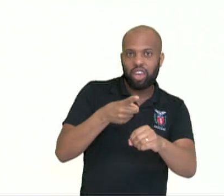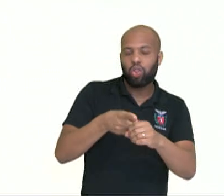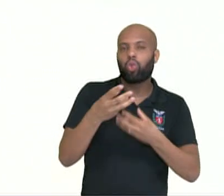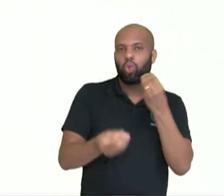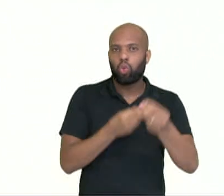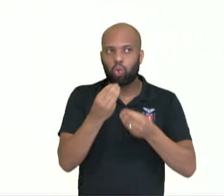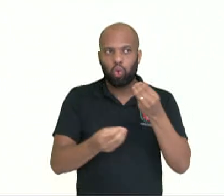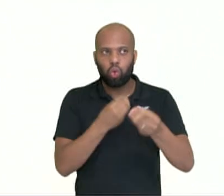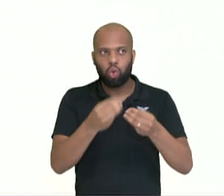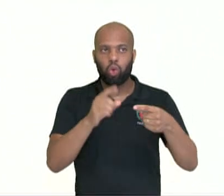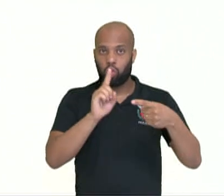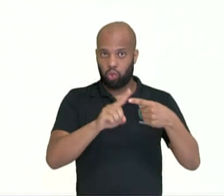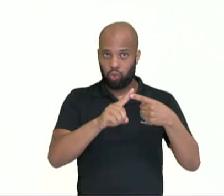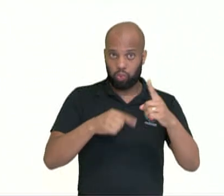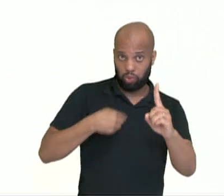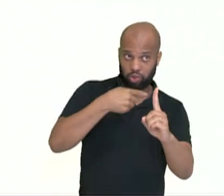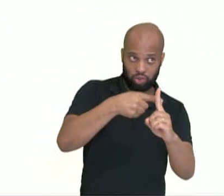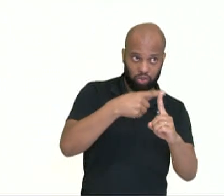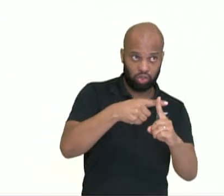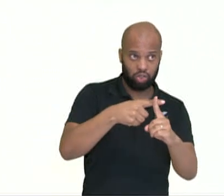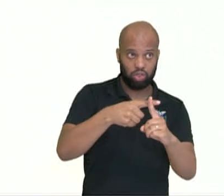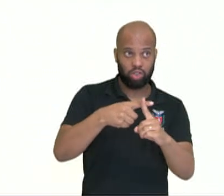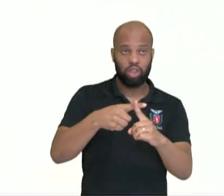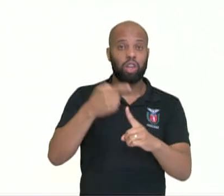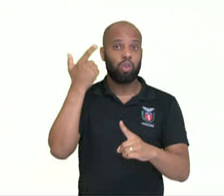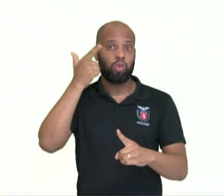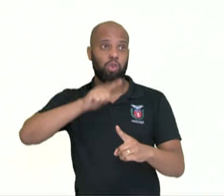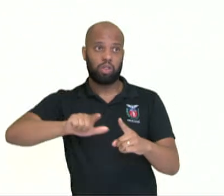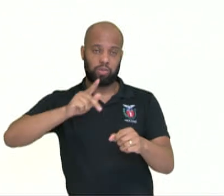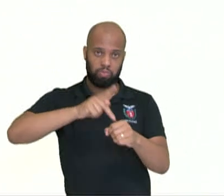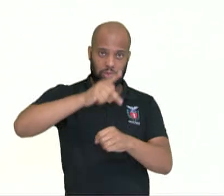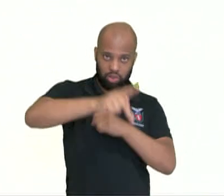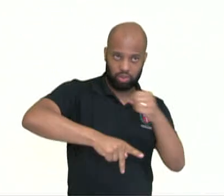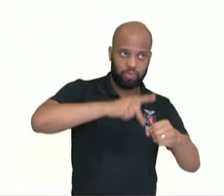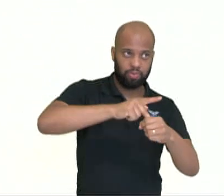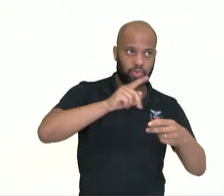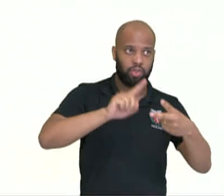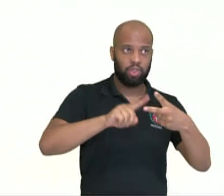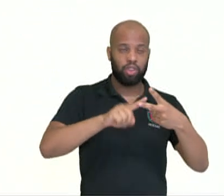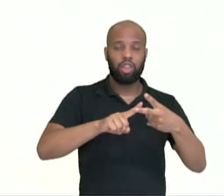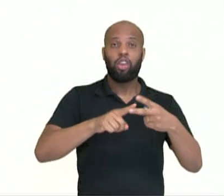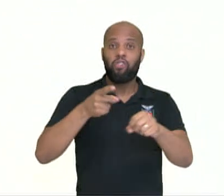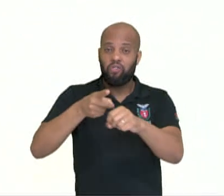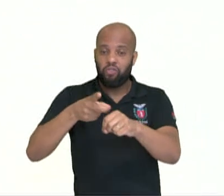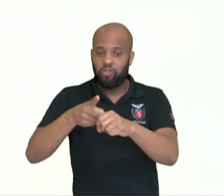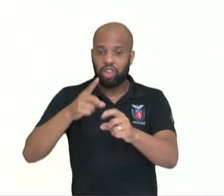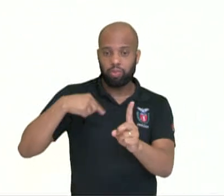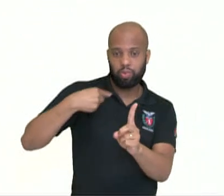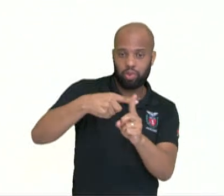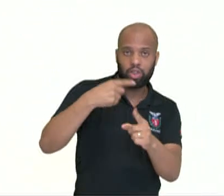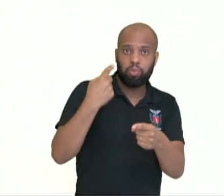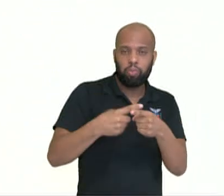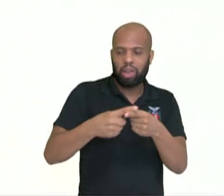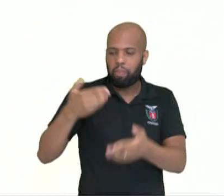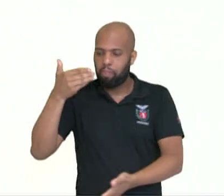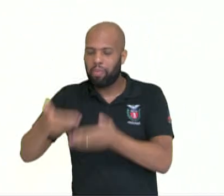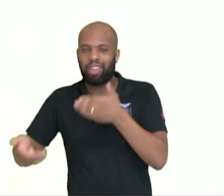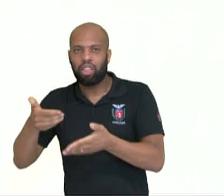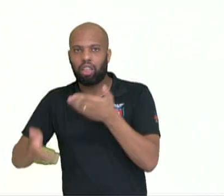ficar positivo, pois ganhou prótons. O vidro vai ficar positivo, pois perdeu